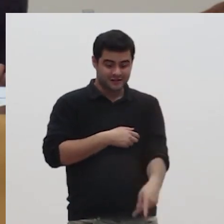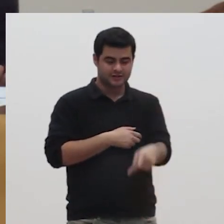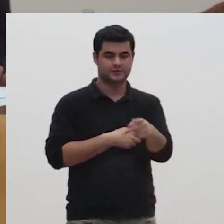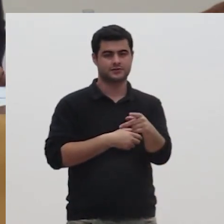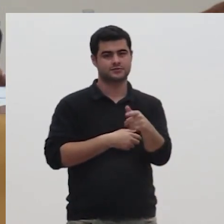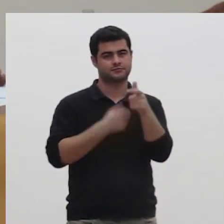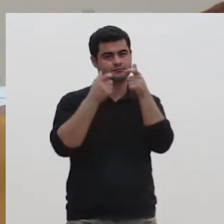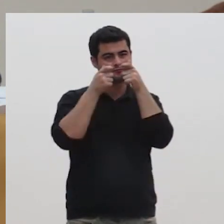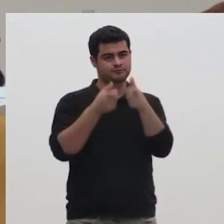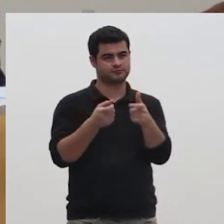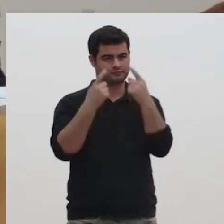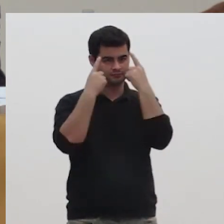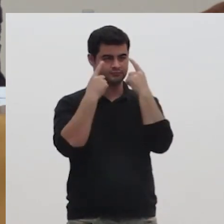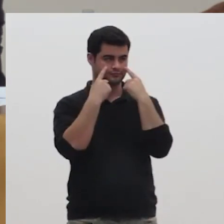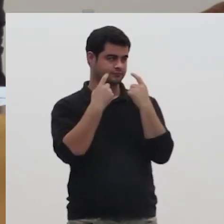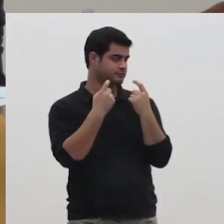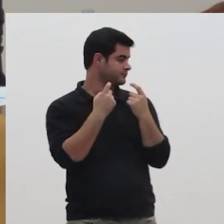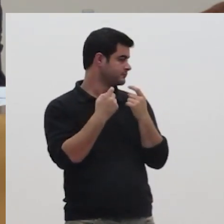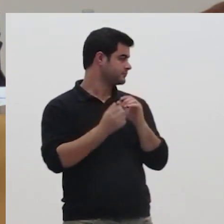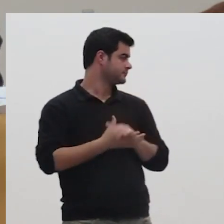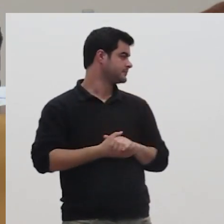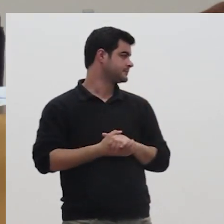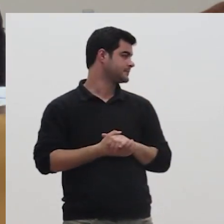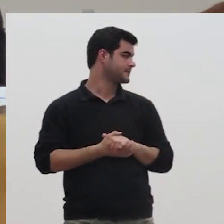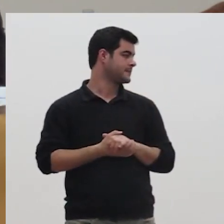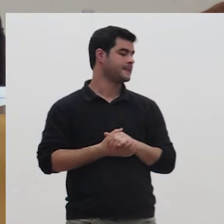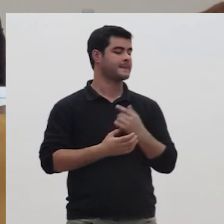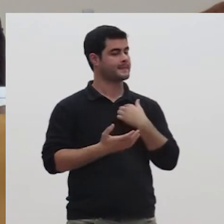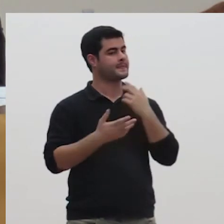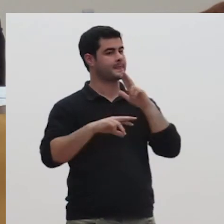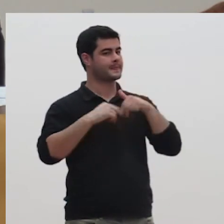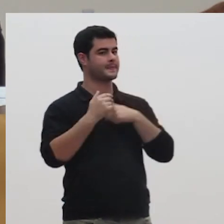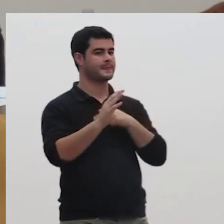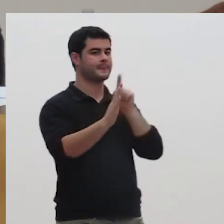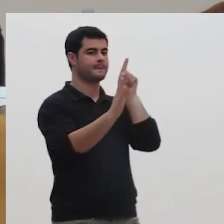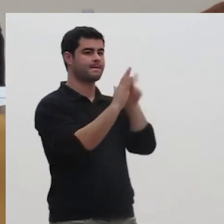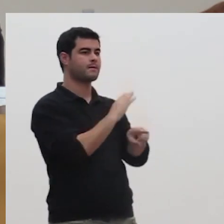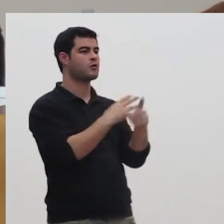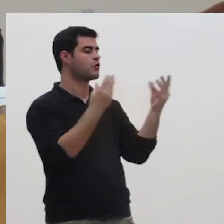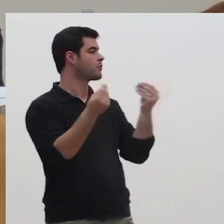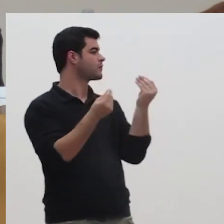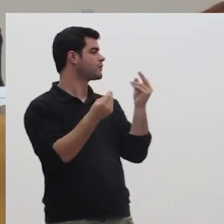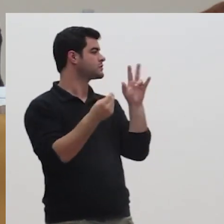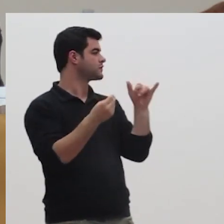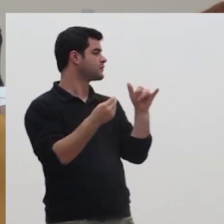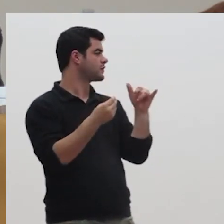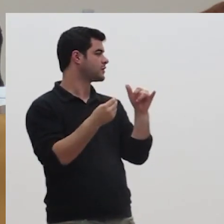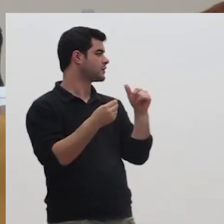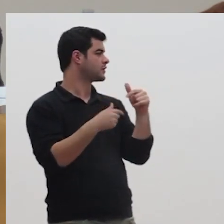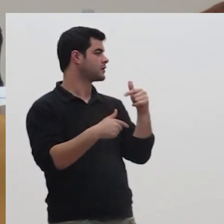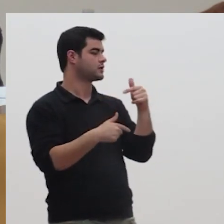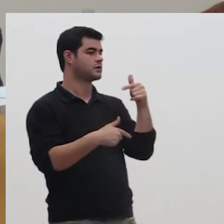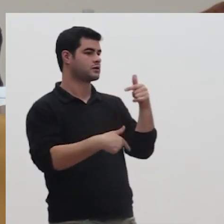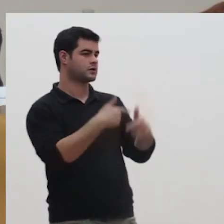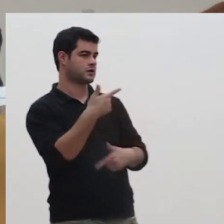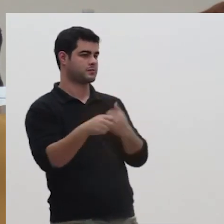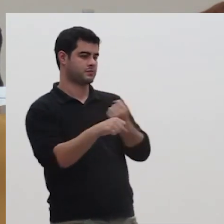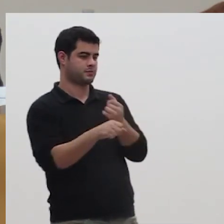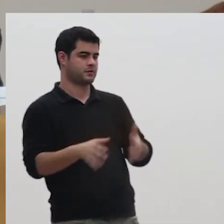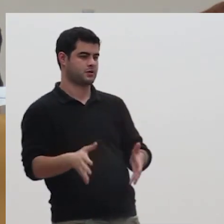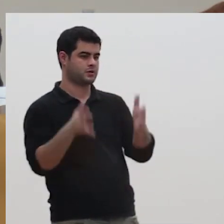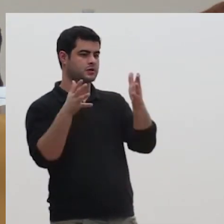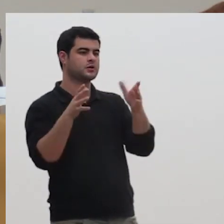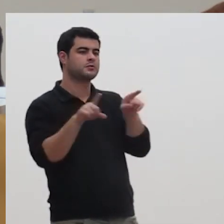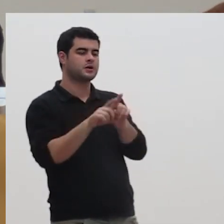né? Então, a pergunta vai nessa direção. Como é que o senhor pretende descongestionar o trabalho da SUINFRA e recuperar a função